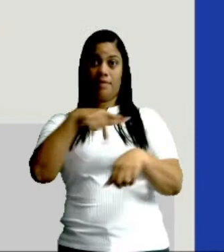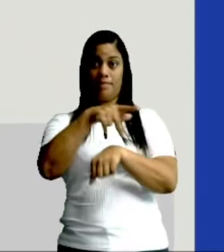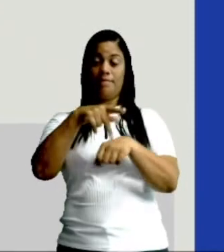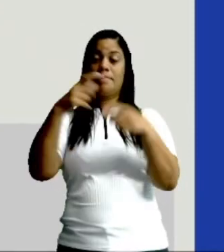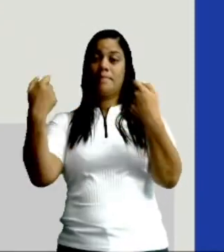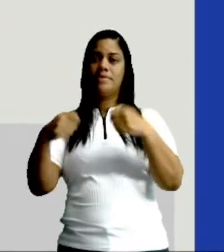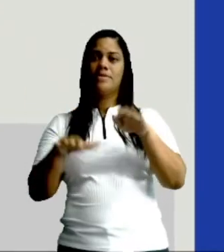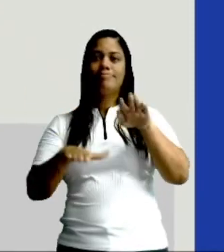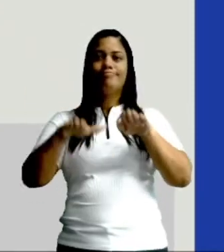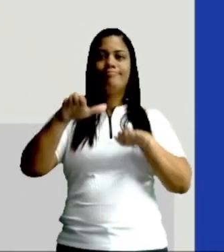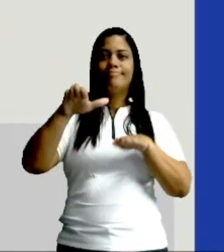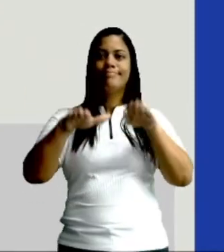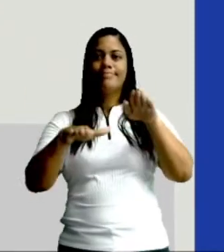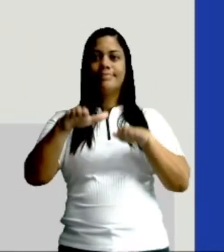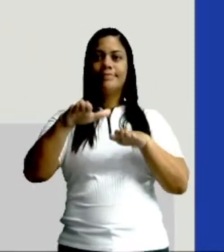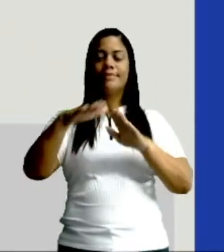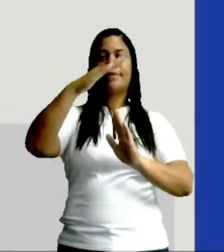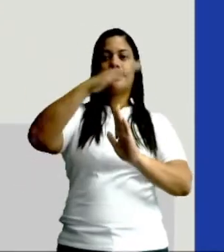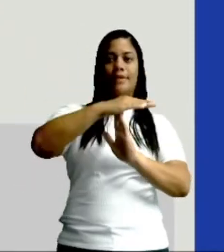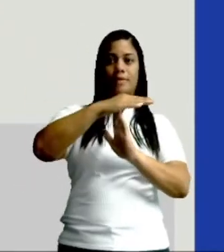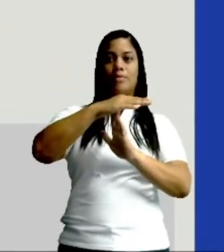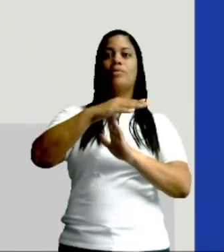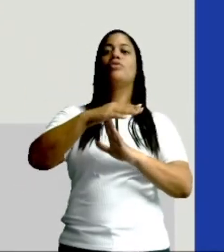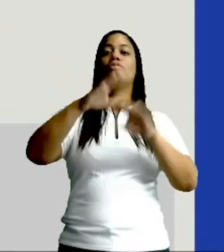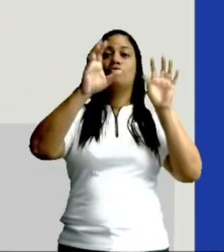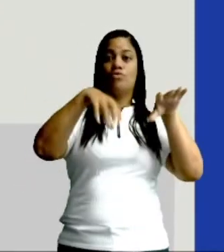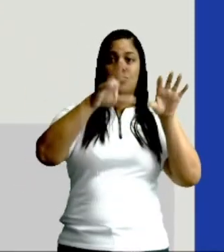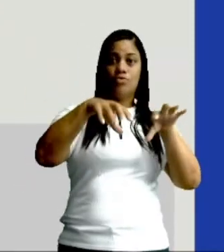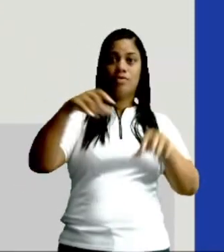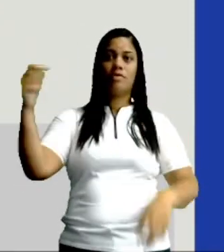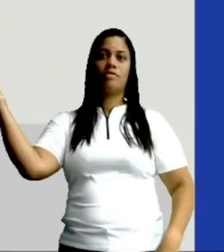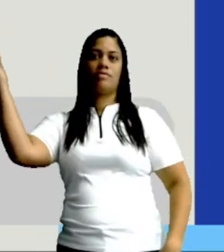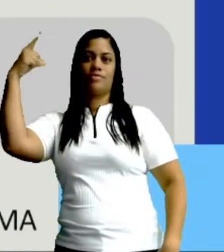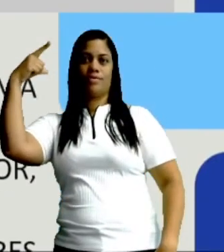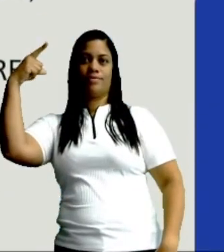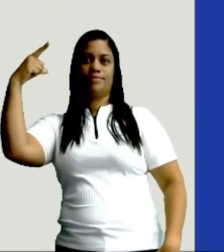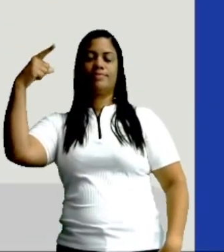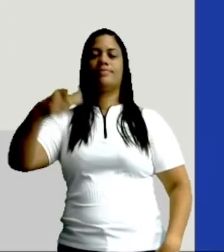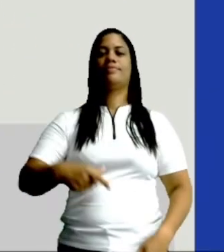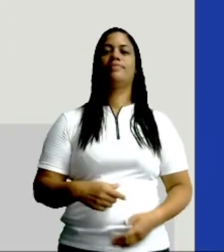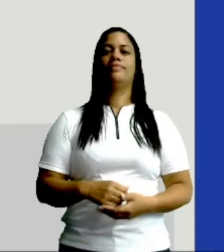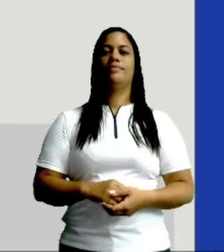esse equilíbrio entre o período de seca e o período de chuva.